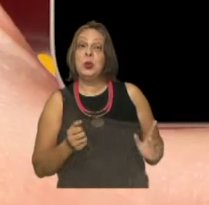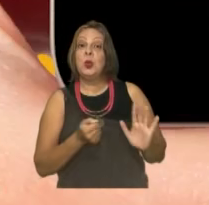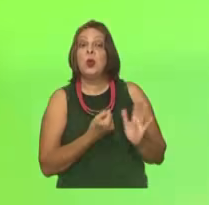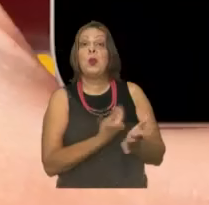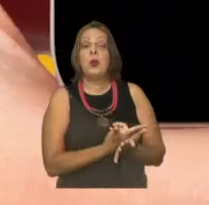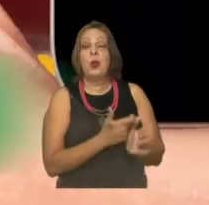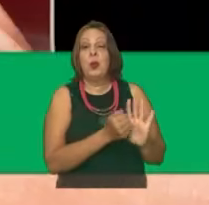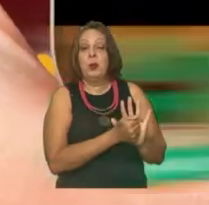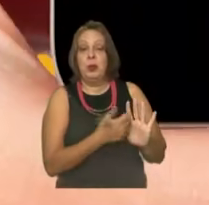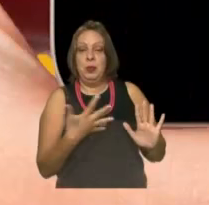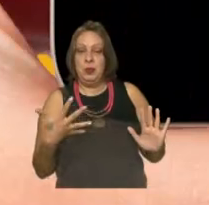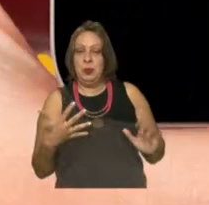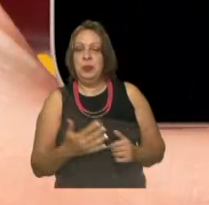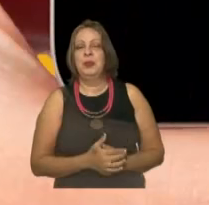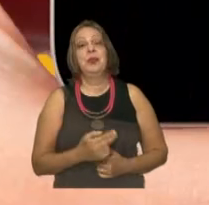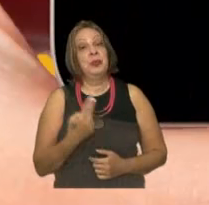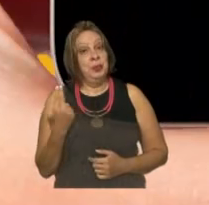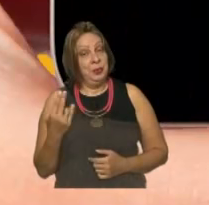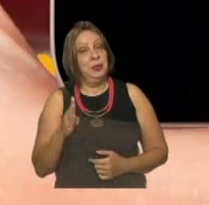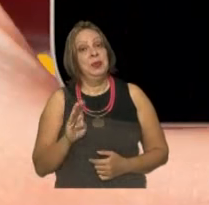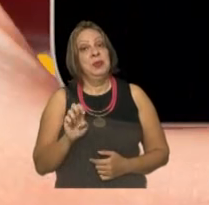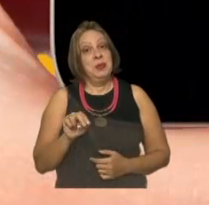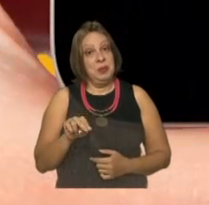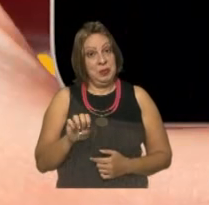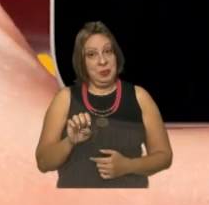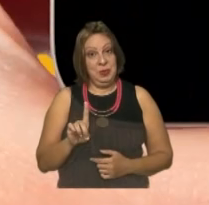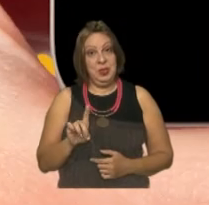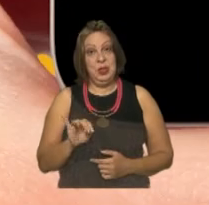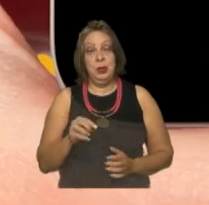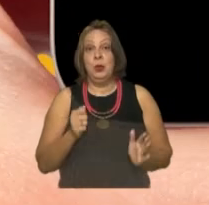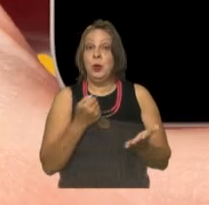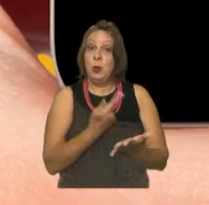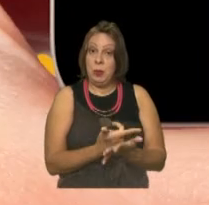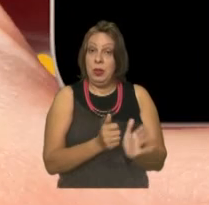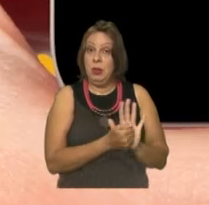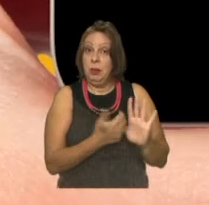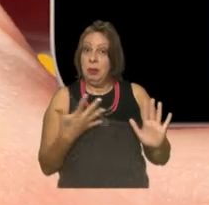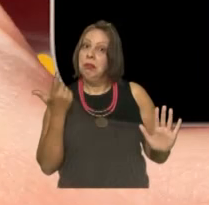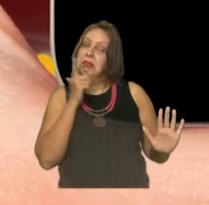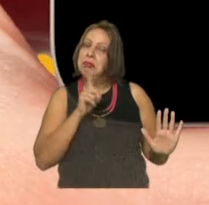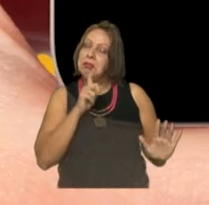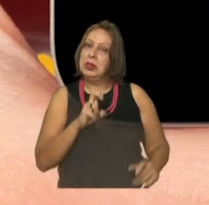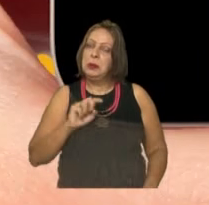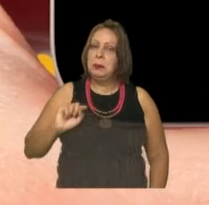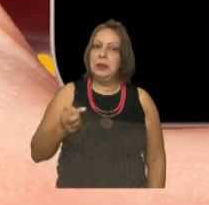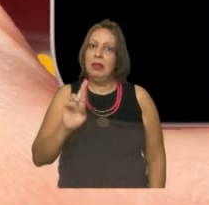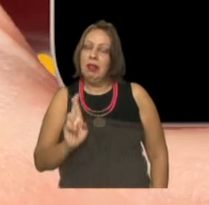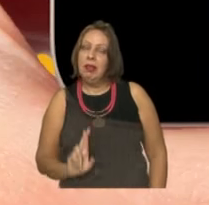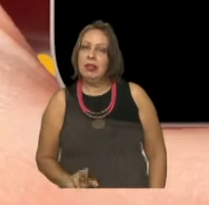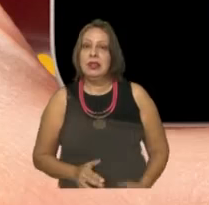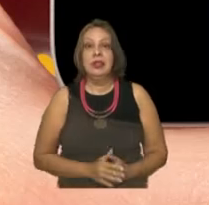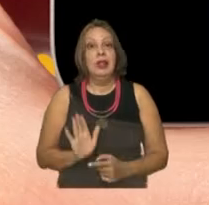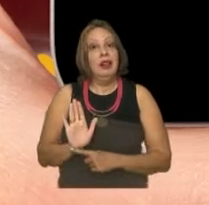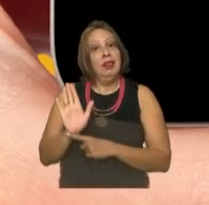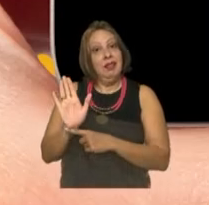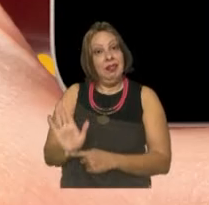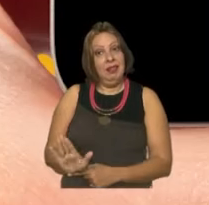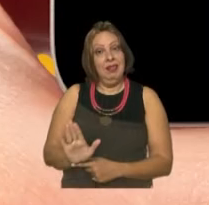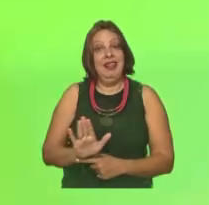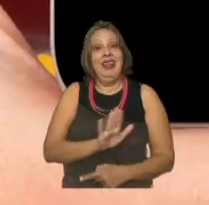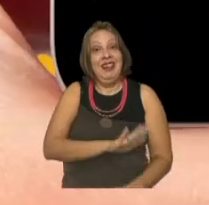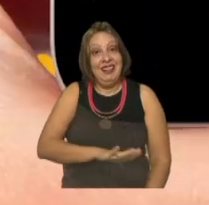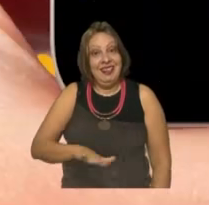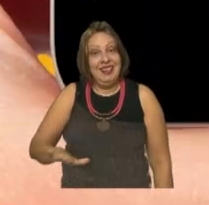ele aí. Sou Benedito, adquiri o Cajucap pelo aplicativo e fui contemplado com R$5.000 e ainda ajudei as crianças do